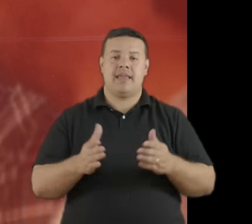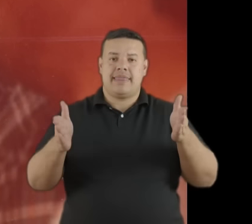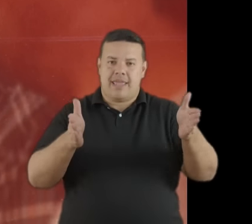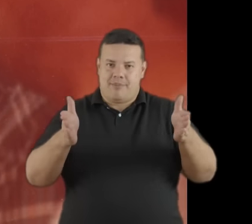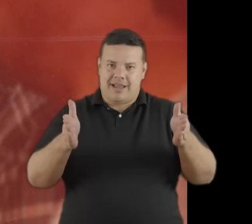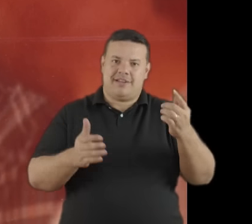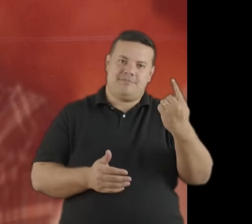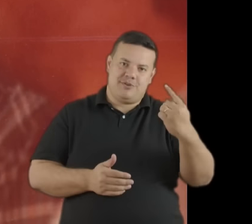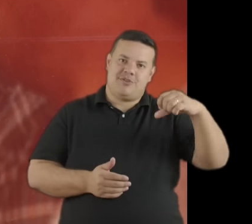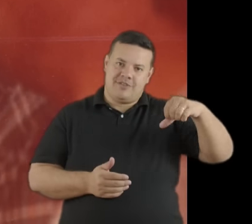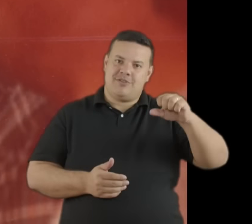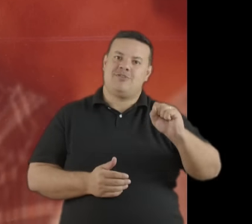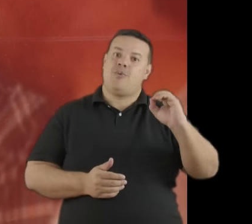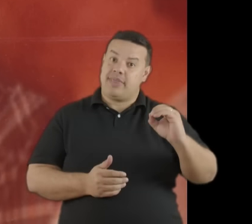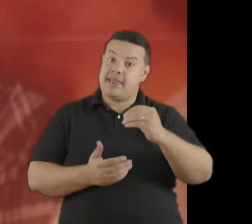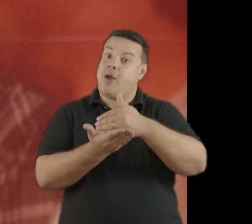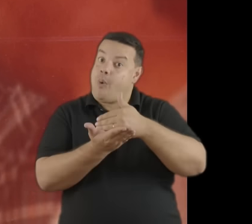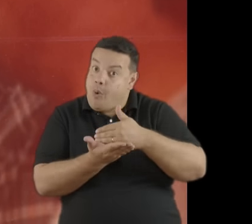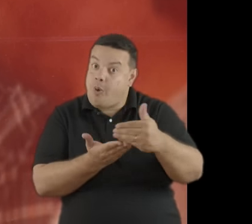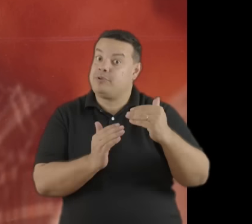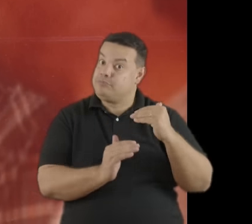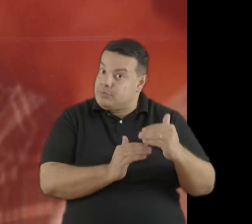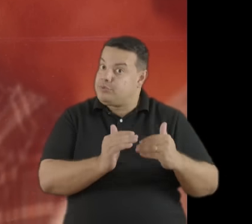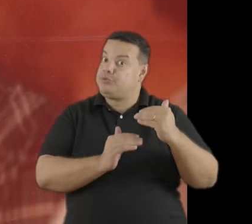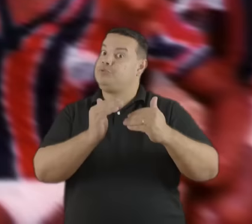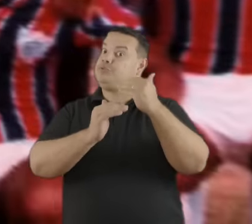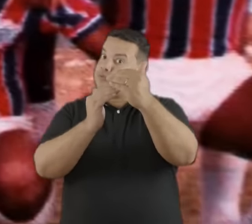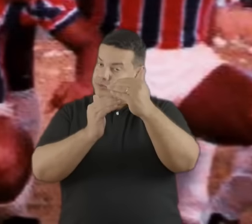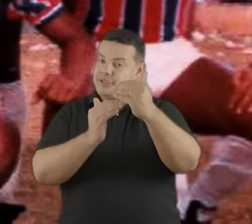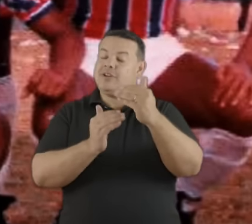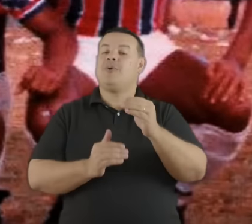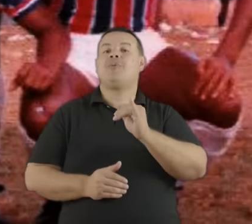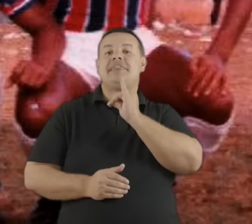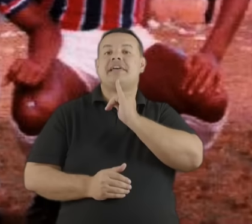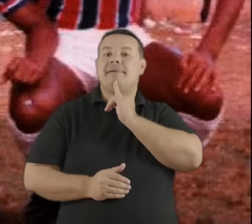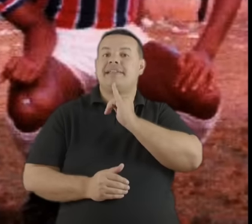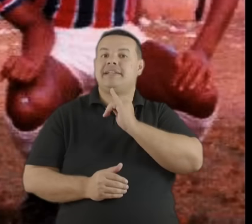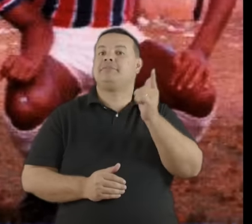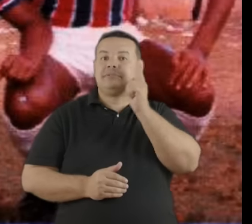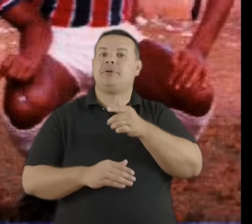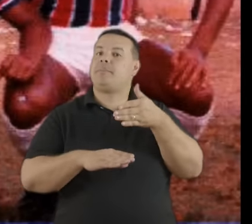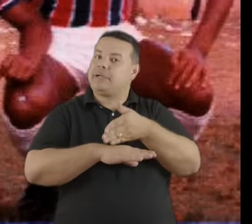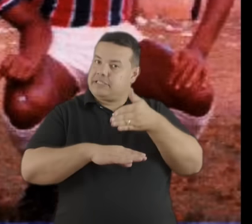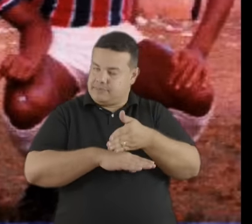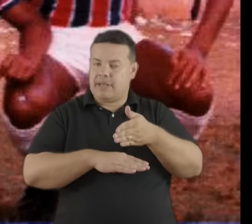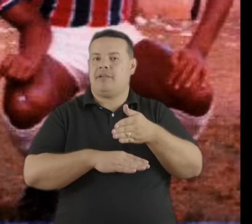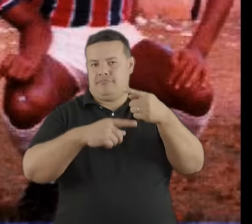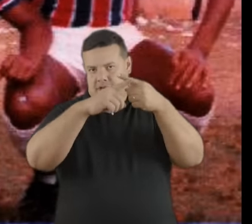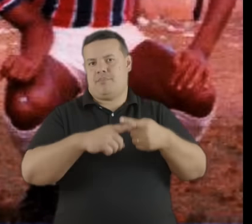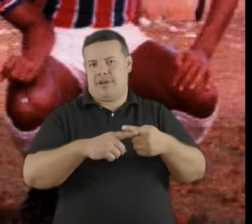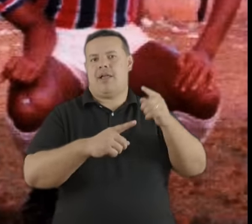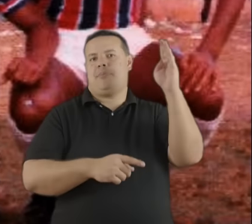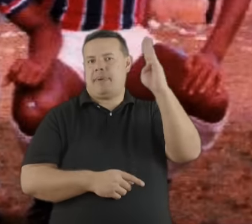A temporada oficial de 1980 começou de forma promissora para o Tremendão. O Itabaiana já havia participado